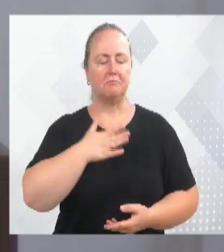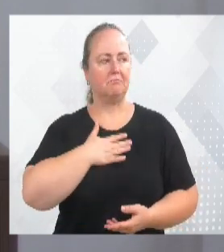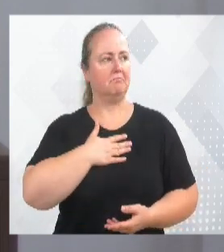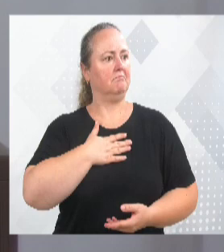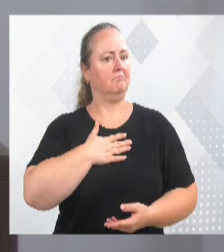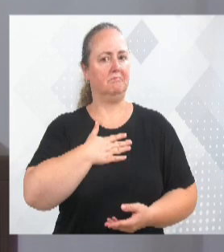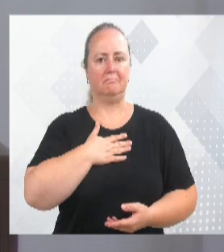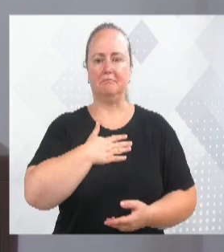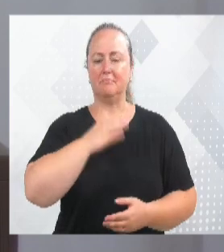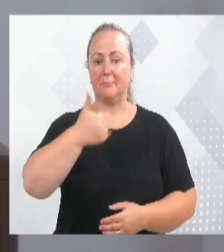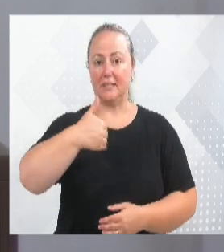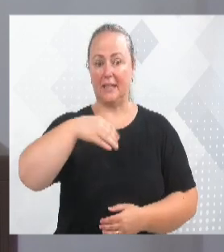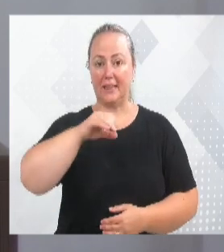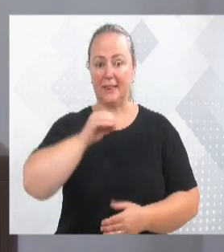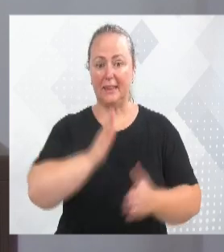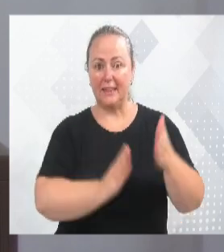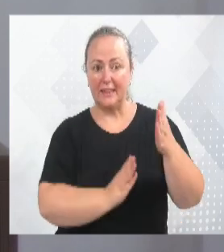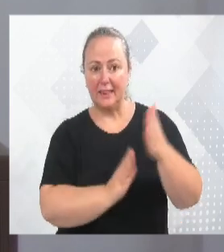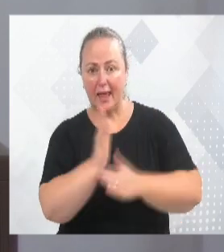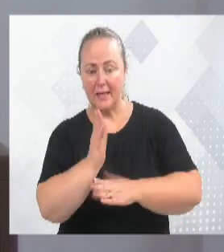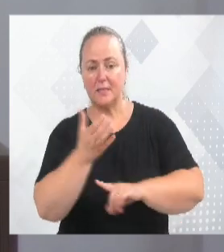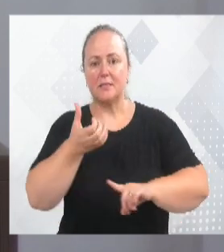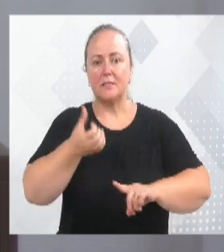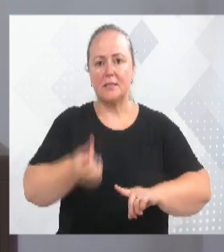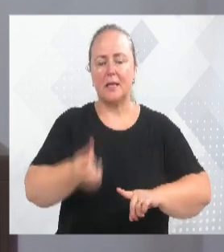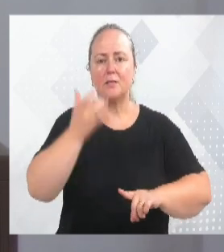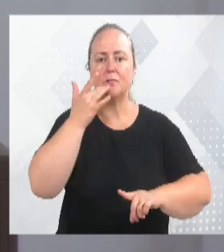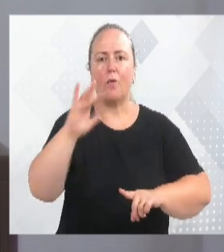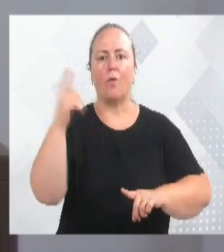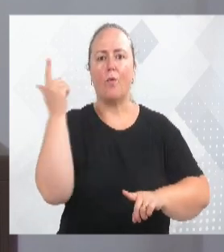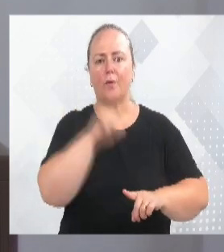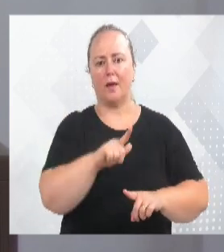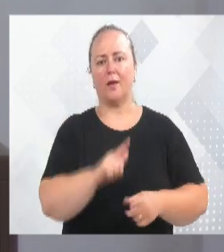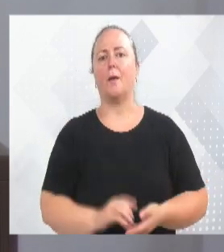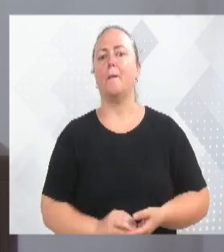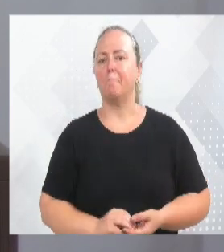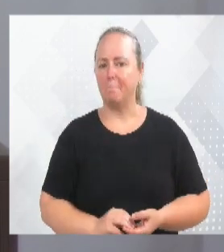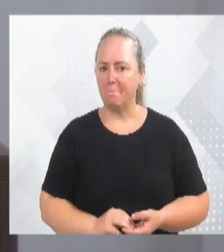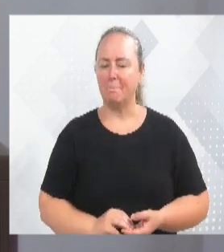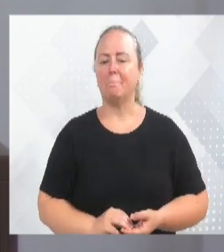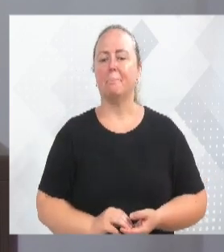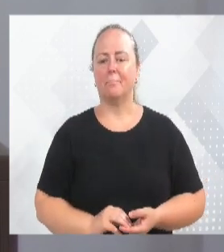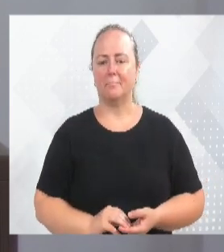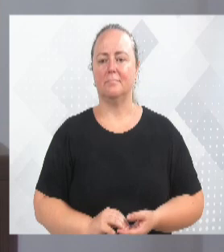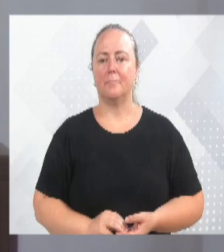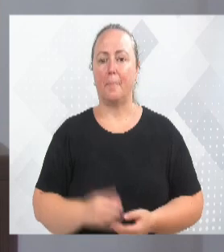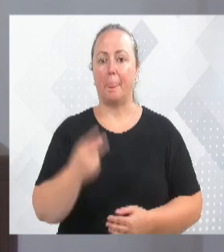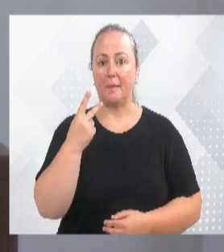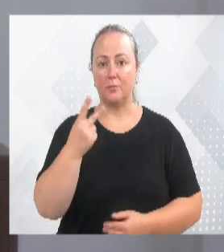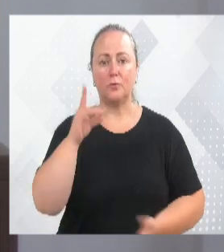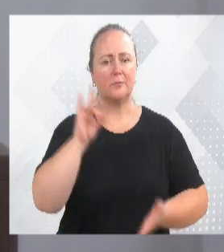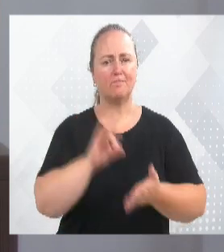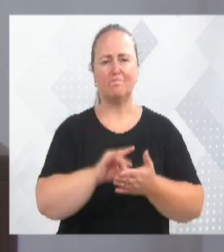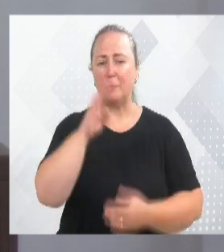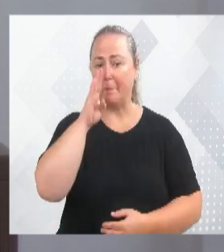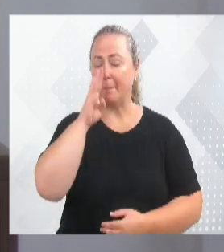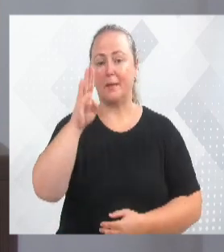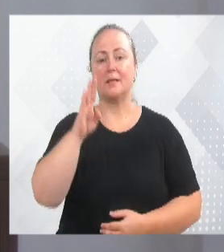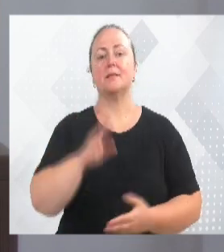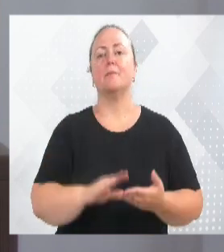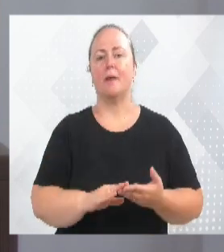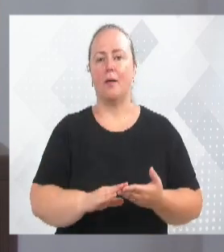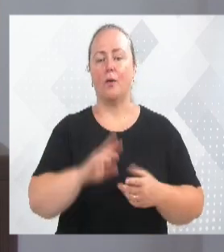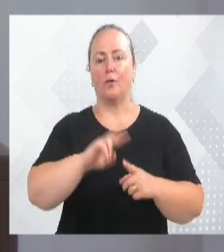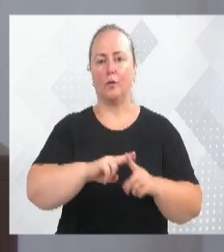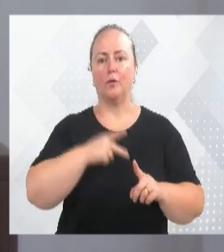10 produtos que a gente enviou, a gente teve 6 medalhas de ouro, né? Sendo dessas 6 medalhas de ouro, 2 grandes medalhas, duplo